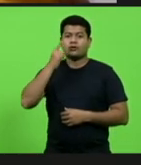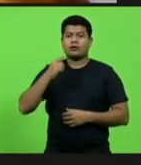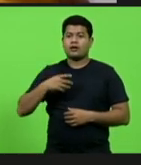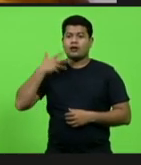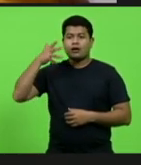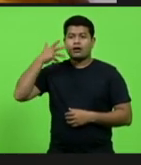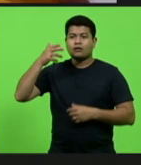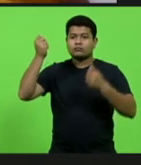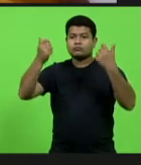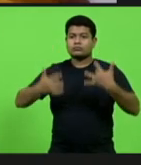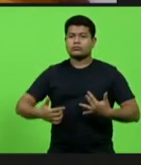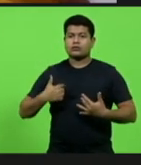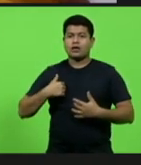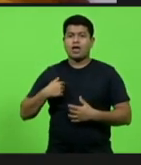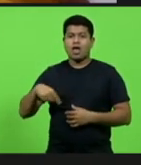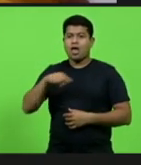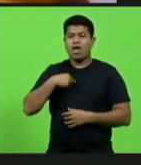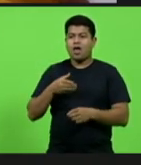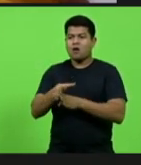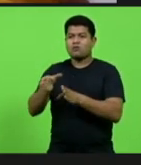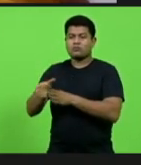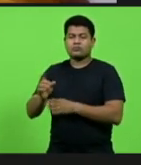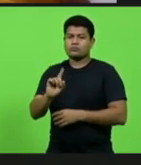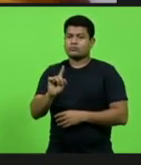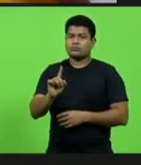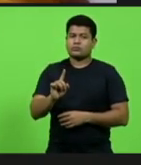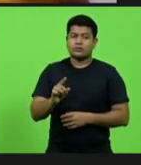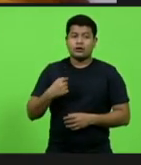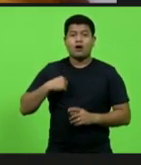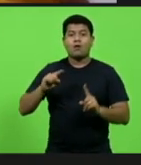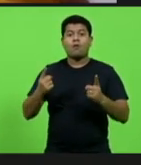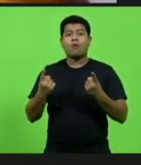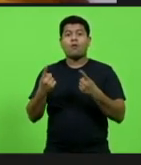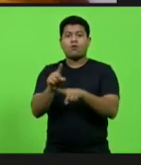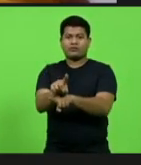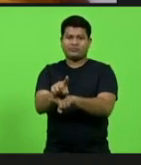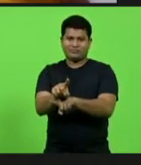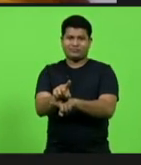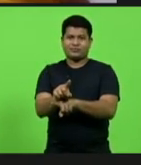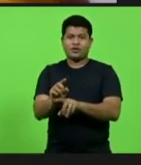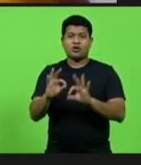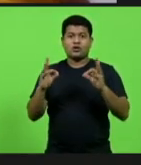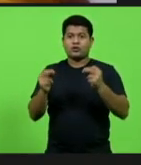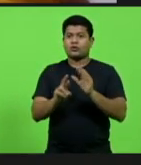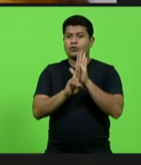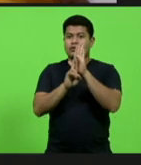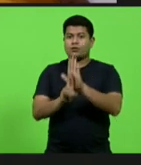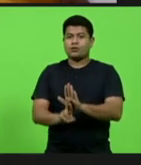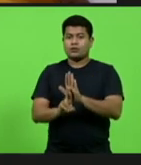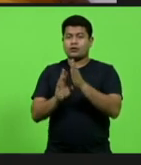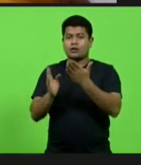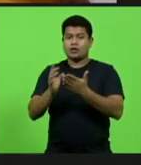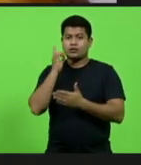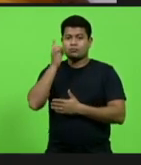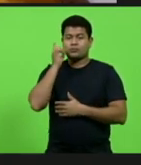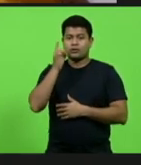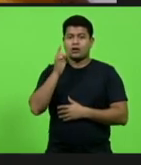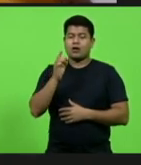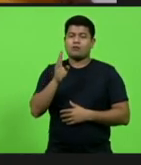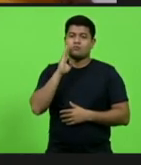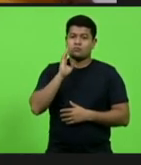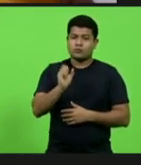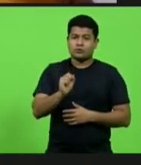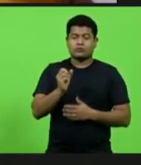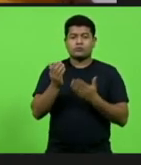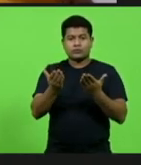todos, eu não induzi ninguém. Ao contrário, todos os representantes que o deputado Bruno e que Vossa Excelência